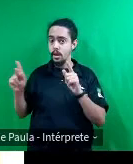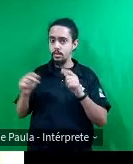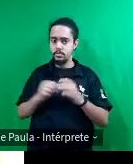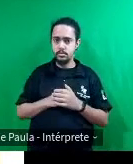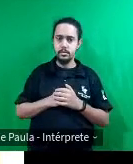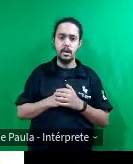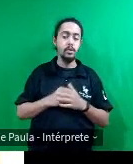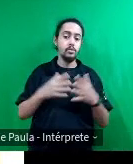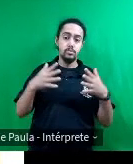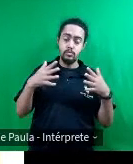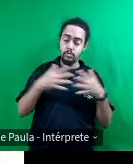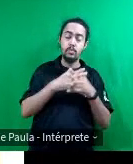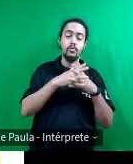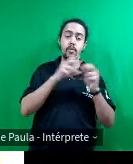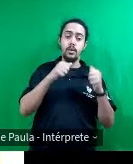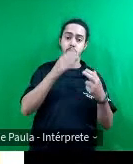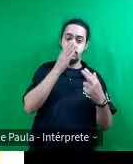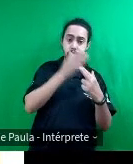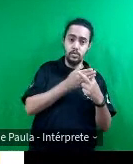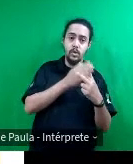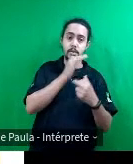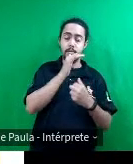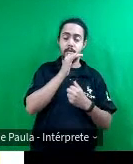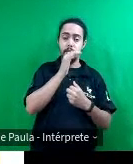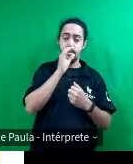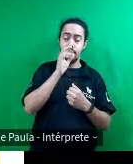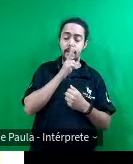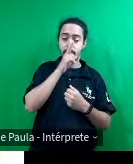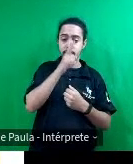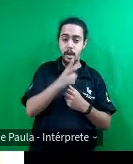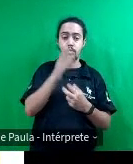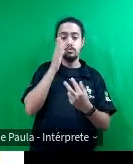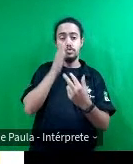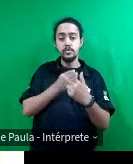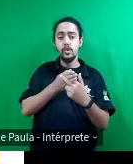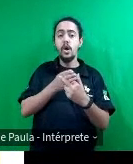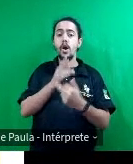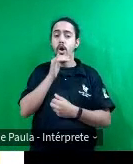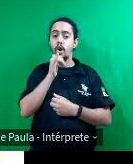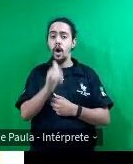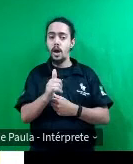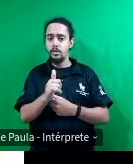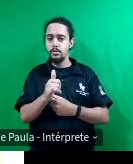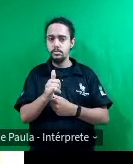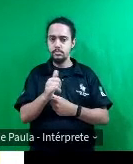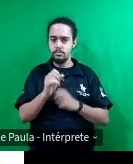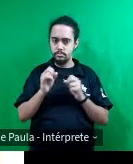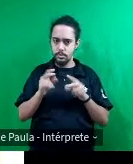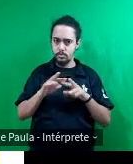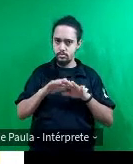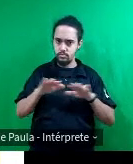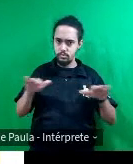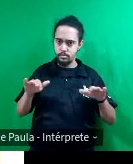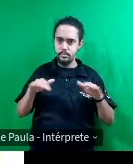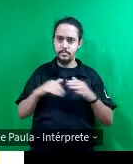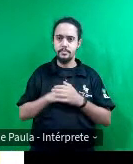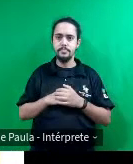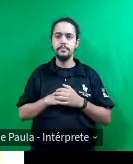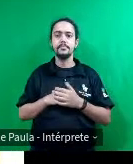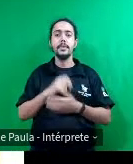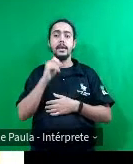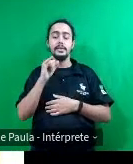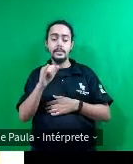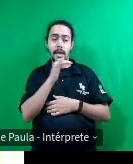o divisor de corrente. Aqui, pessoal, a ideia é muito vantajoso quando eu tenho a corrente que sai da fonte,